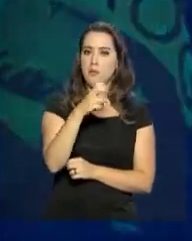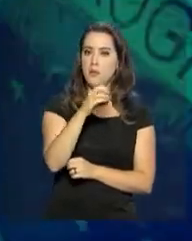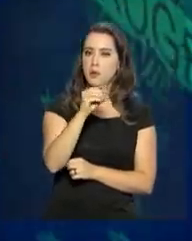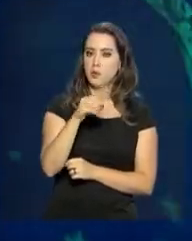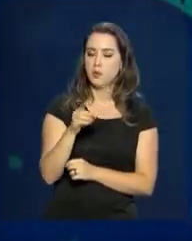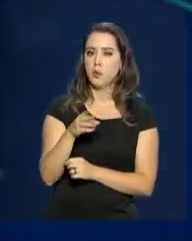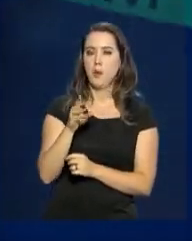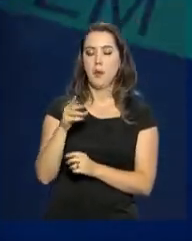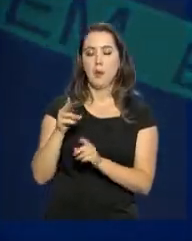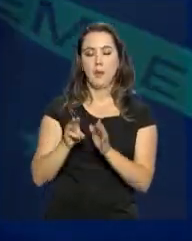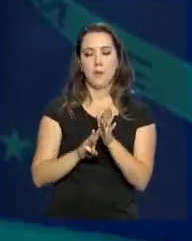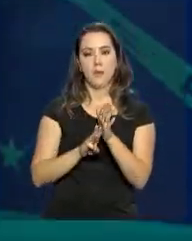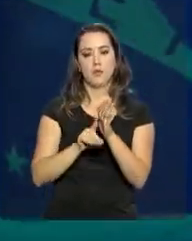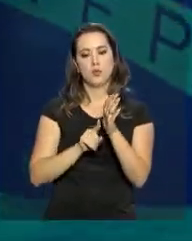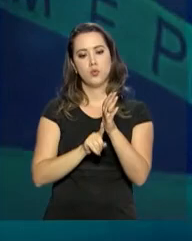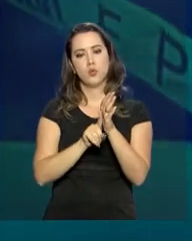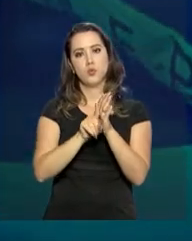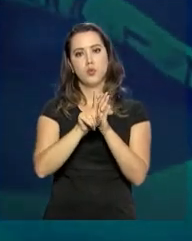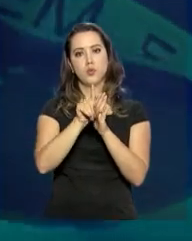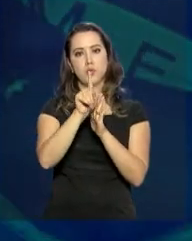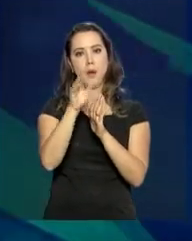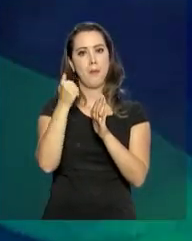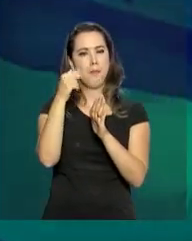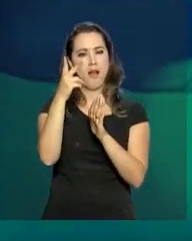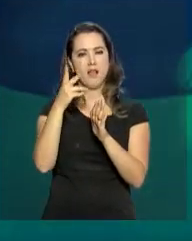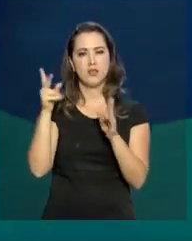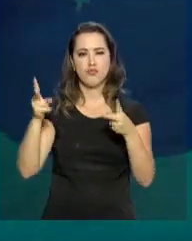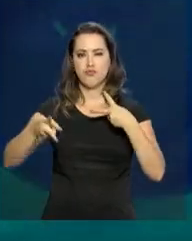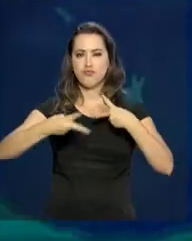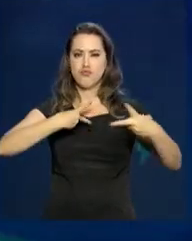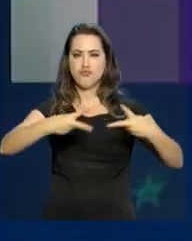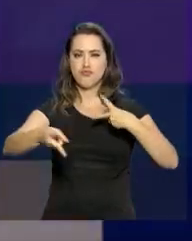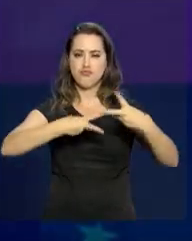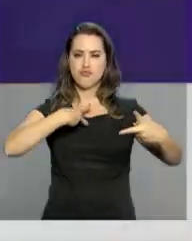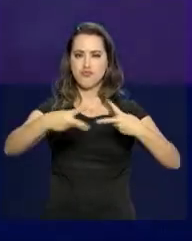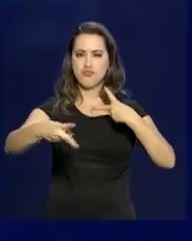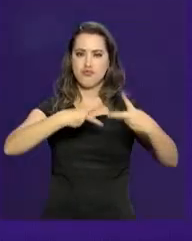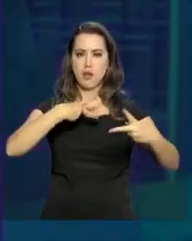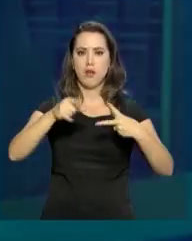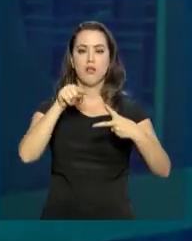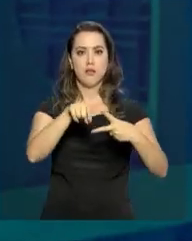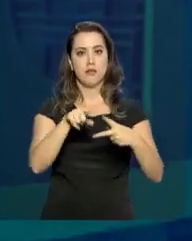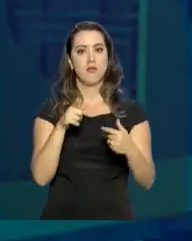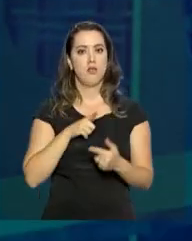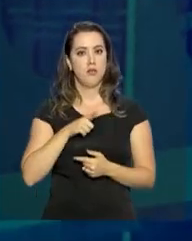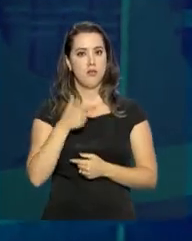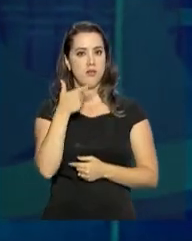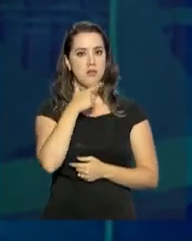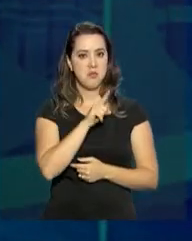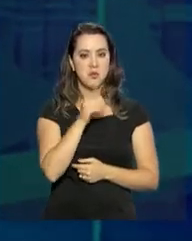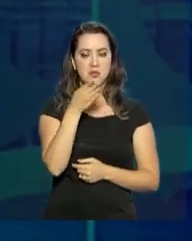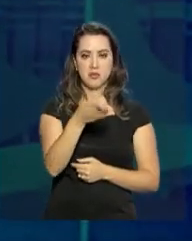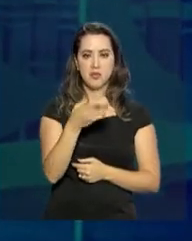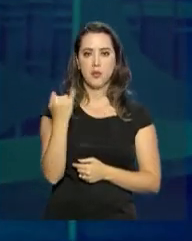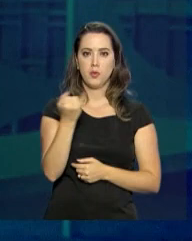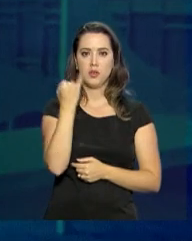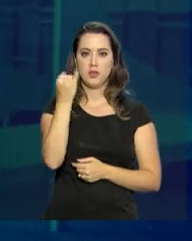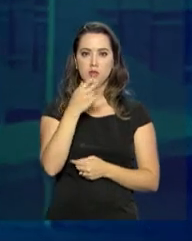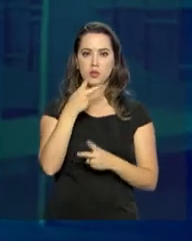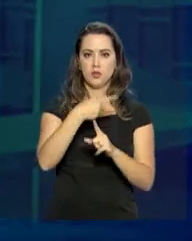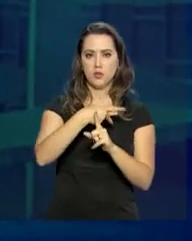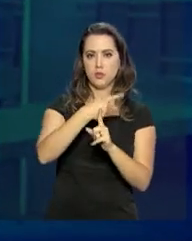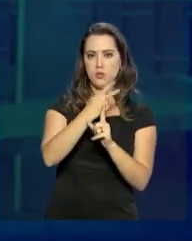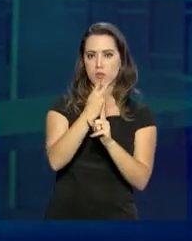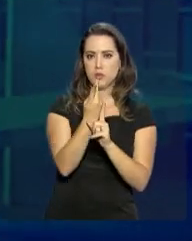do mar a cidade é a mais atingida por ventos no estado eo município aproveitar esse potencial natural para produzir